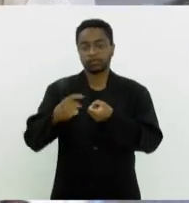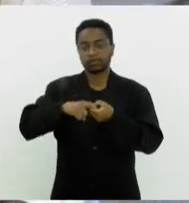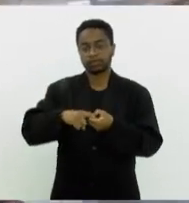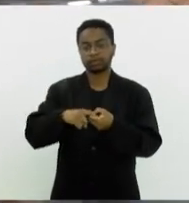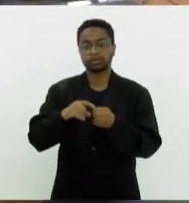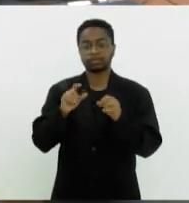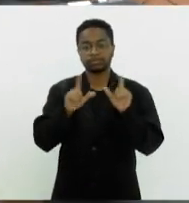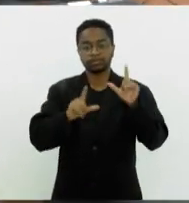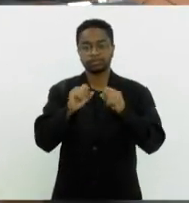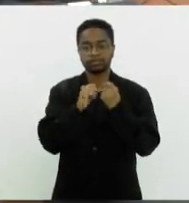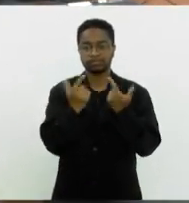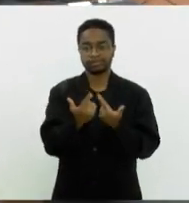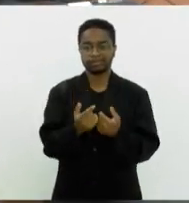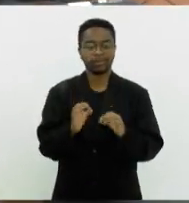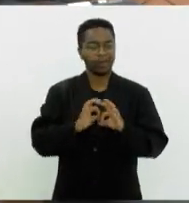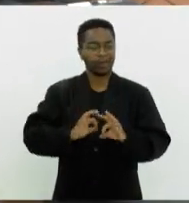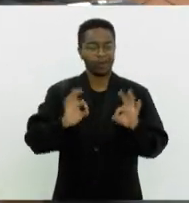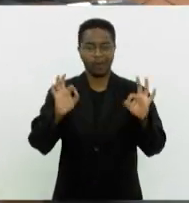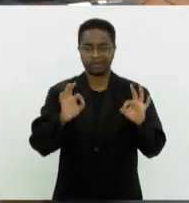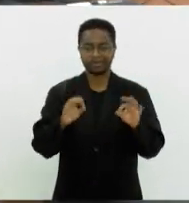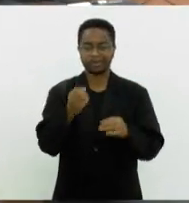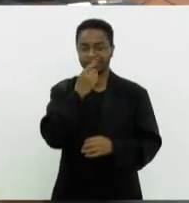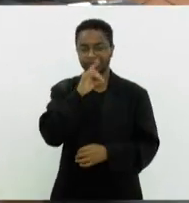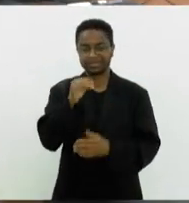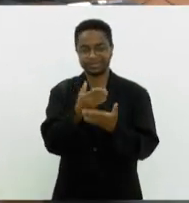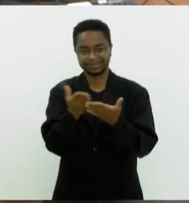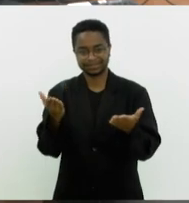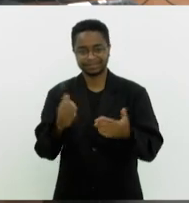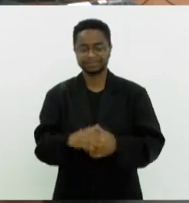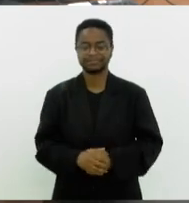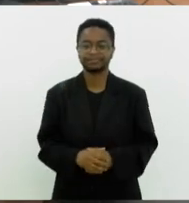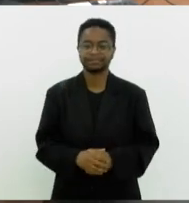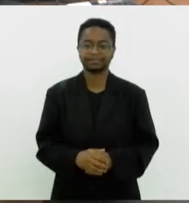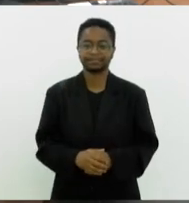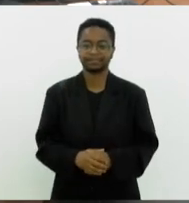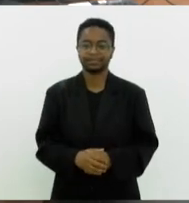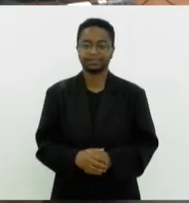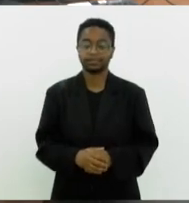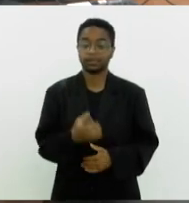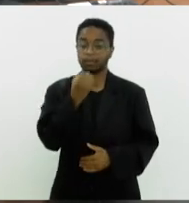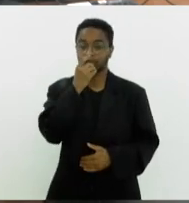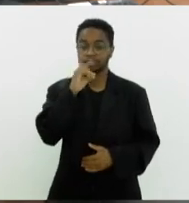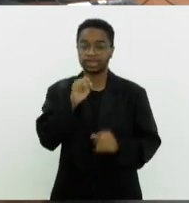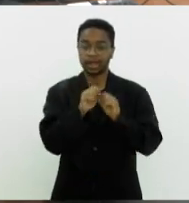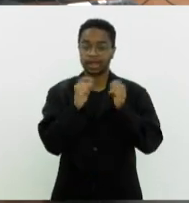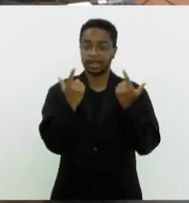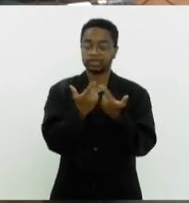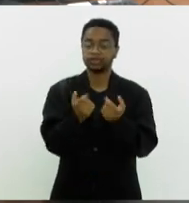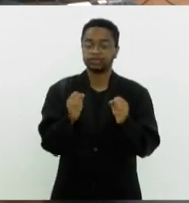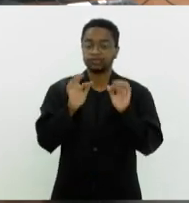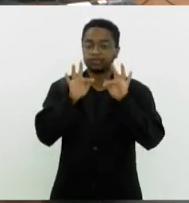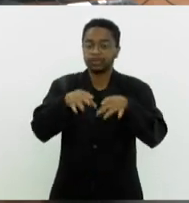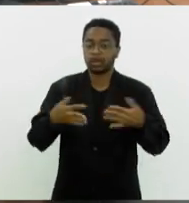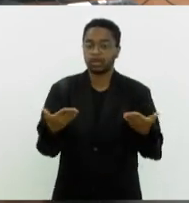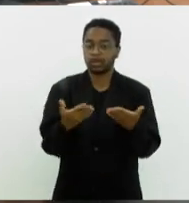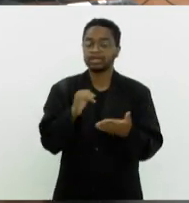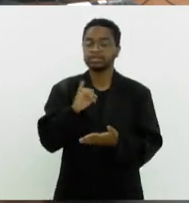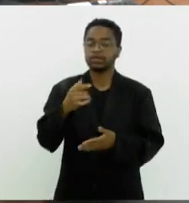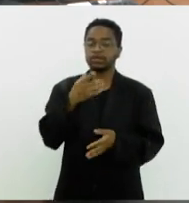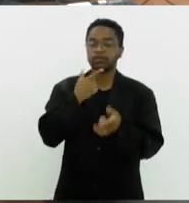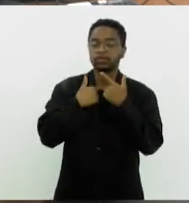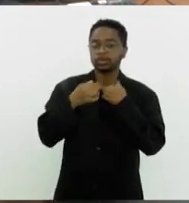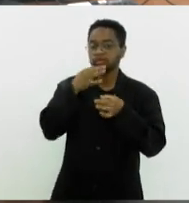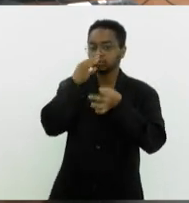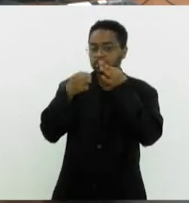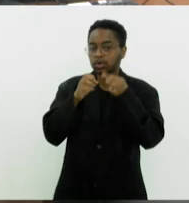estúdio. Excelente programa, né, PV? Um bom dia para você. O Bom Dia Lerje termina aqui. Se você quiser enviar sugestões ou vídeos